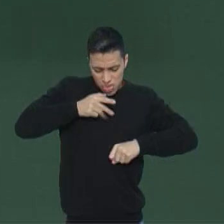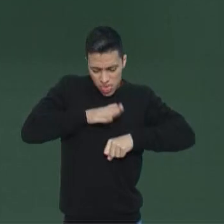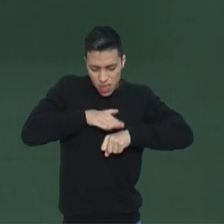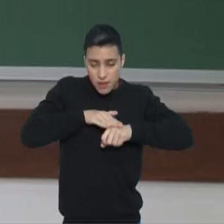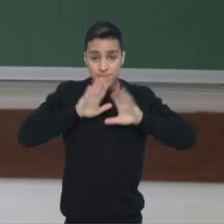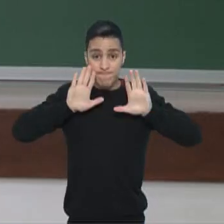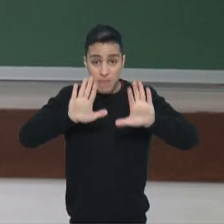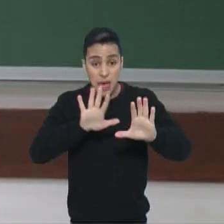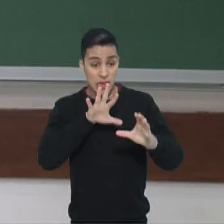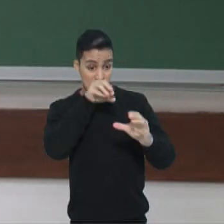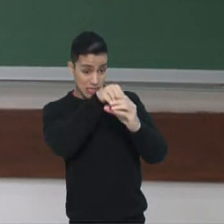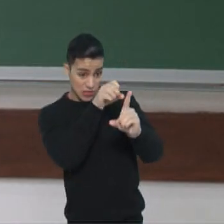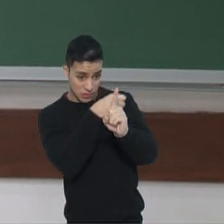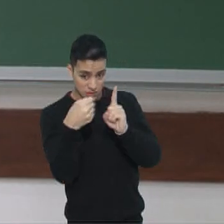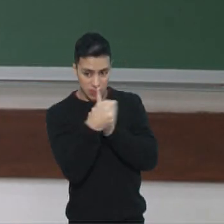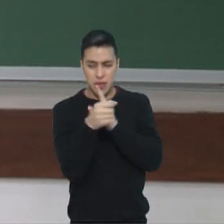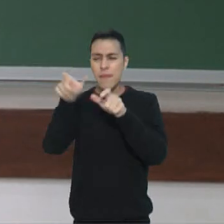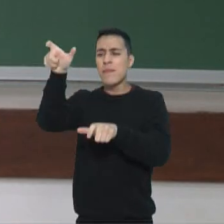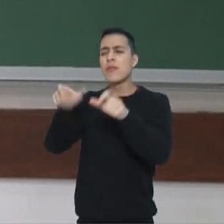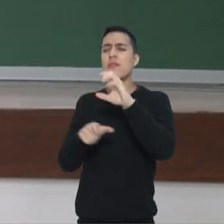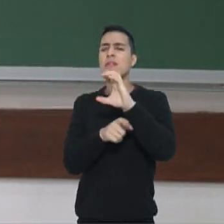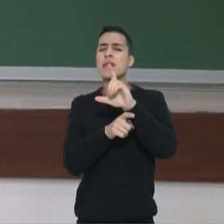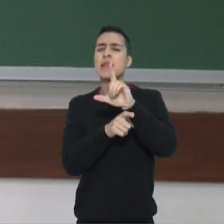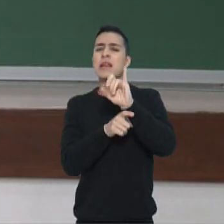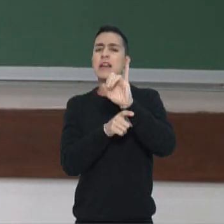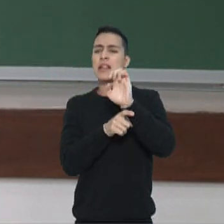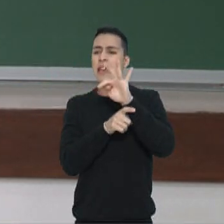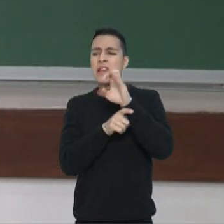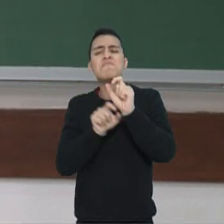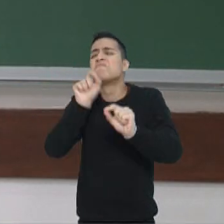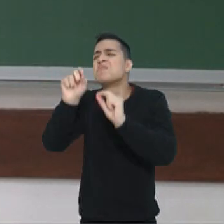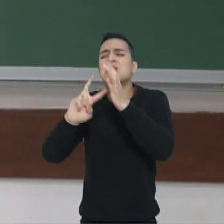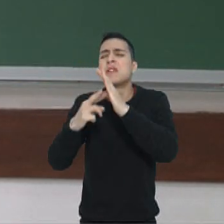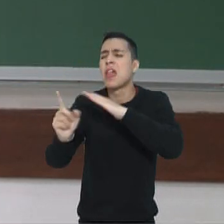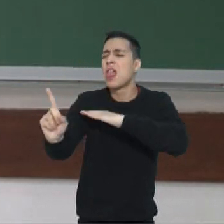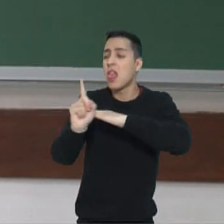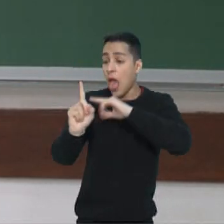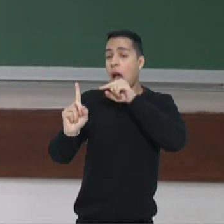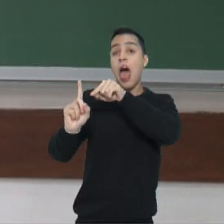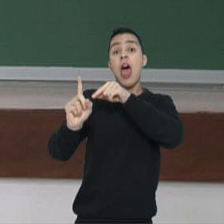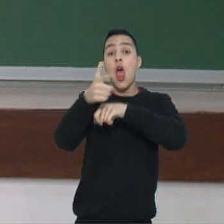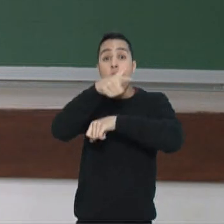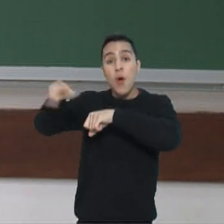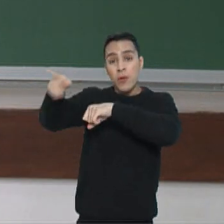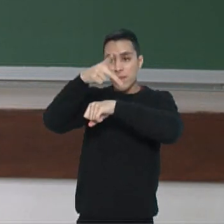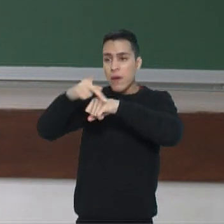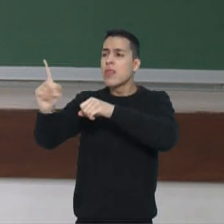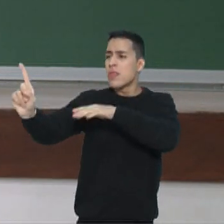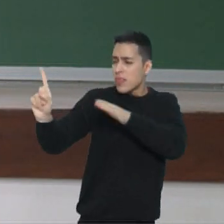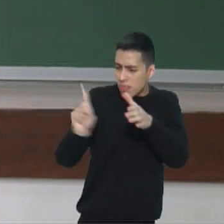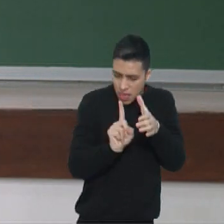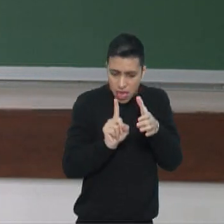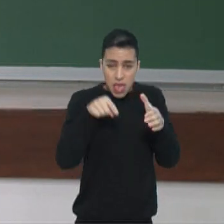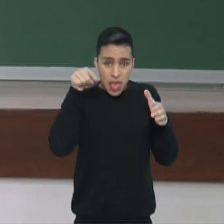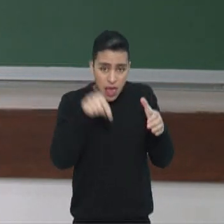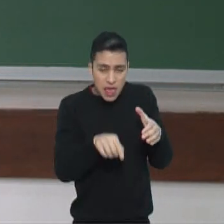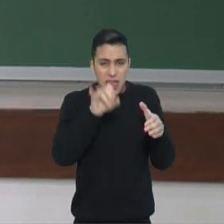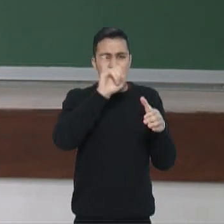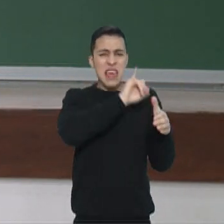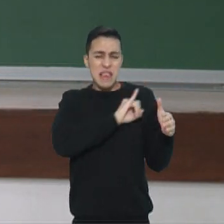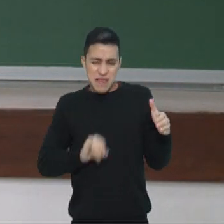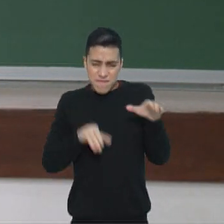sociedade romana, os clientes eram aquelas pessoas estrangeiras, que moravam no Império Romano como se